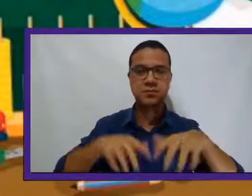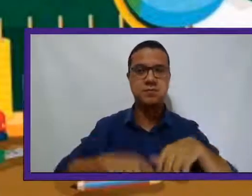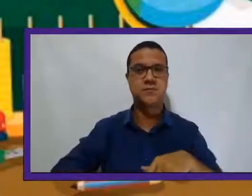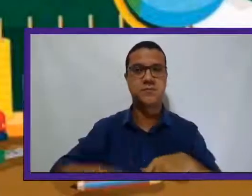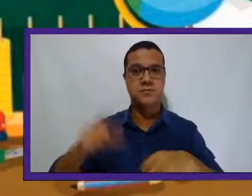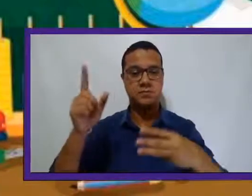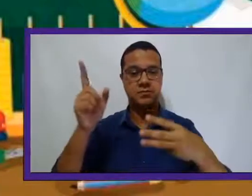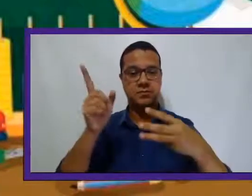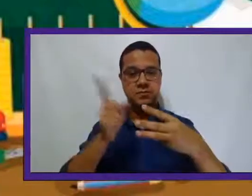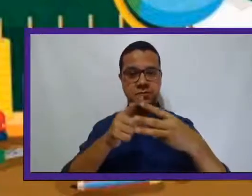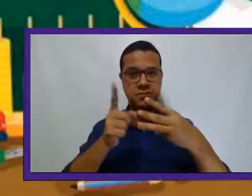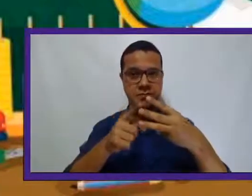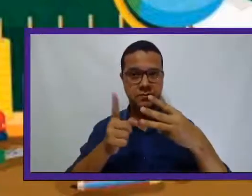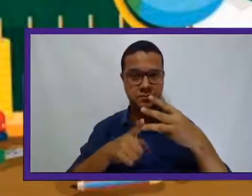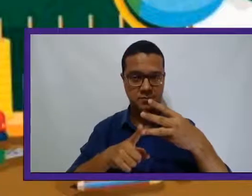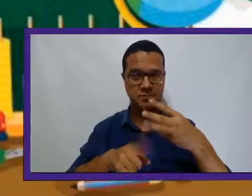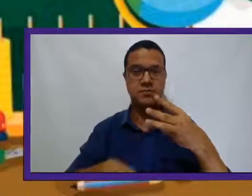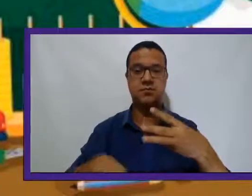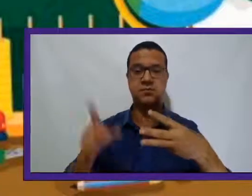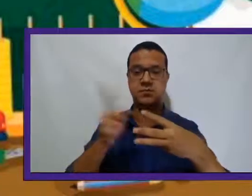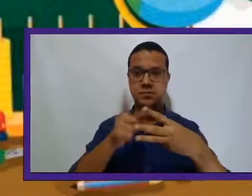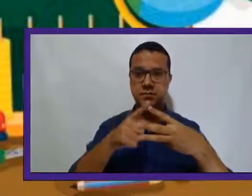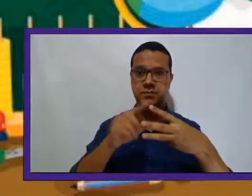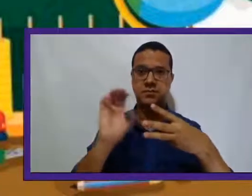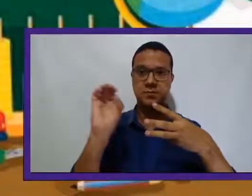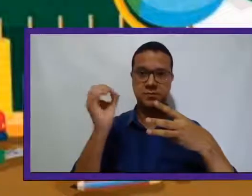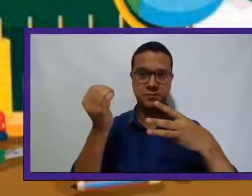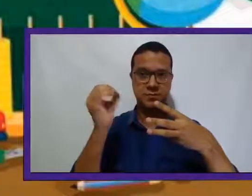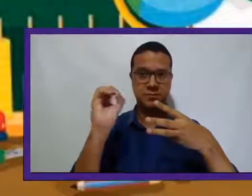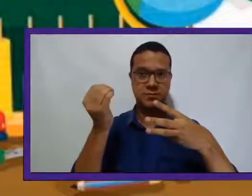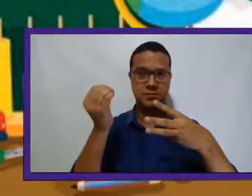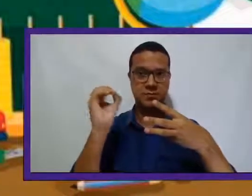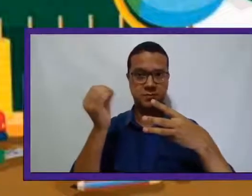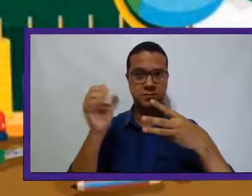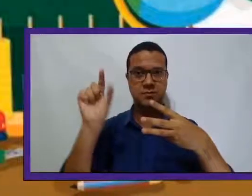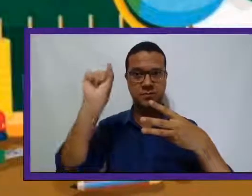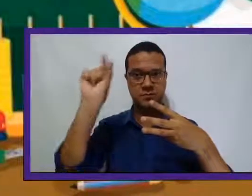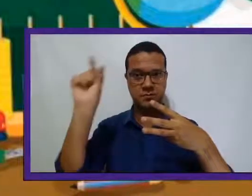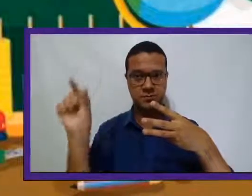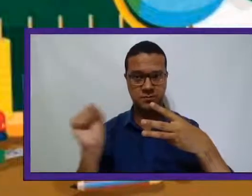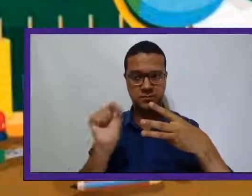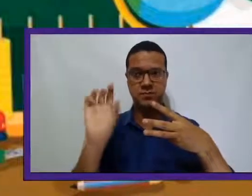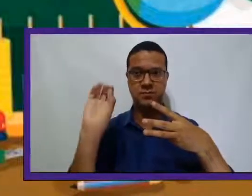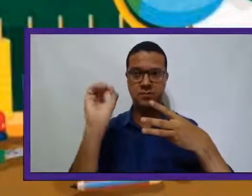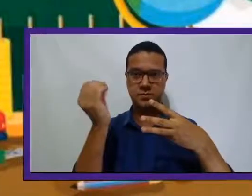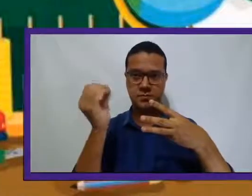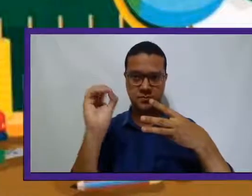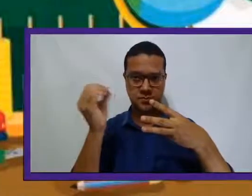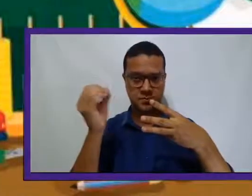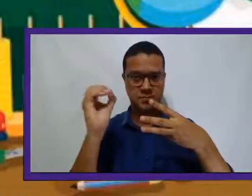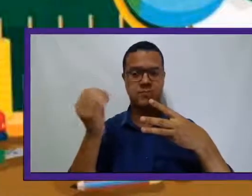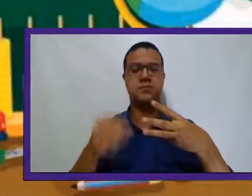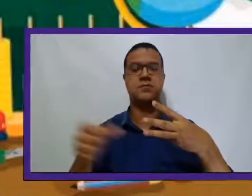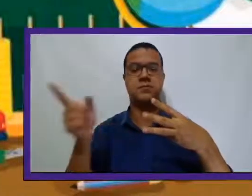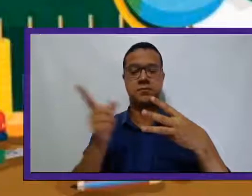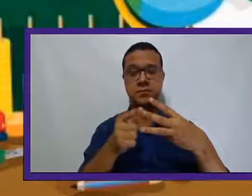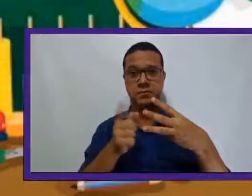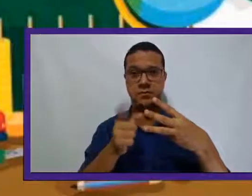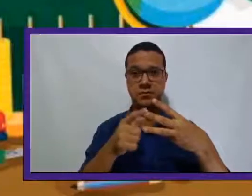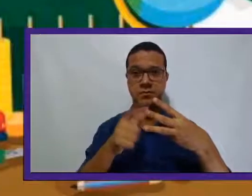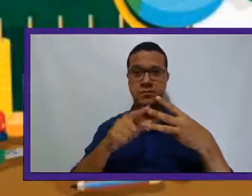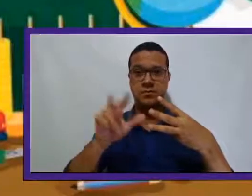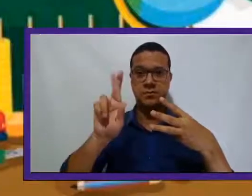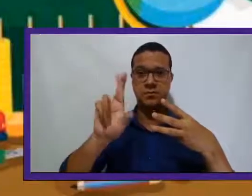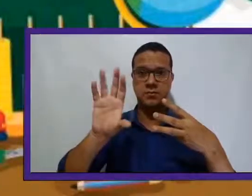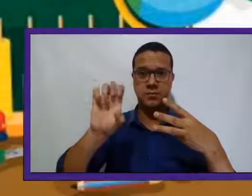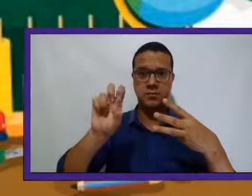São três movimentos Que a Lua faz O primeiro é o de rotação A Lua gira em torno De si mesma O segundo